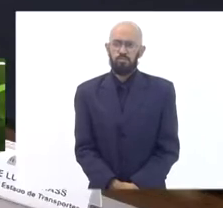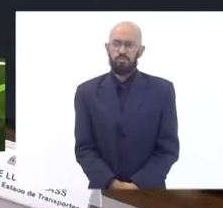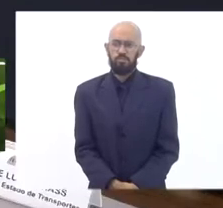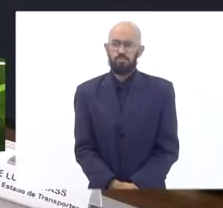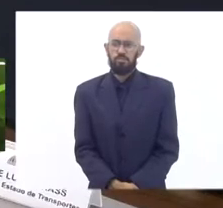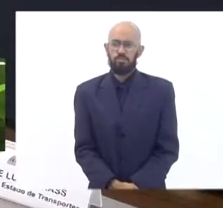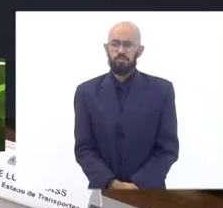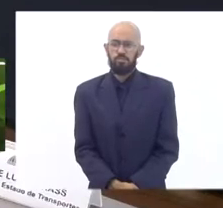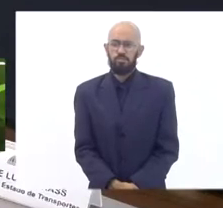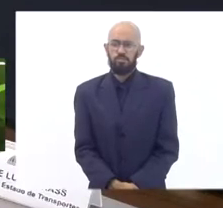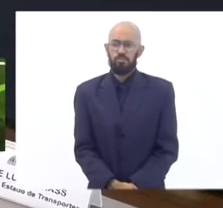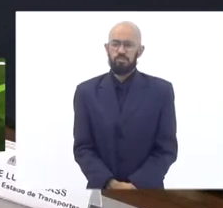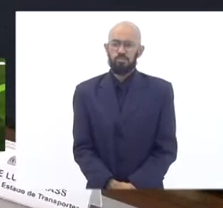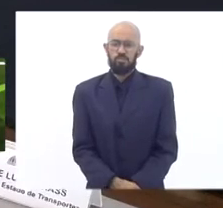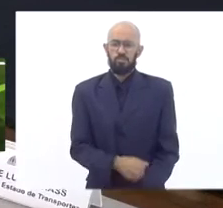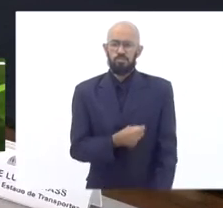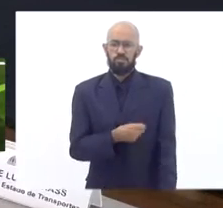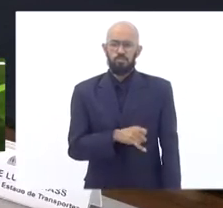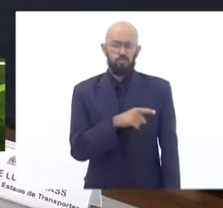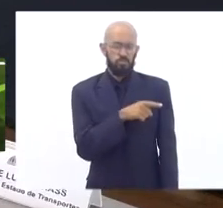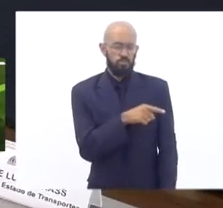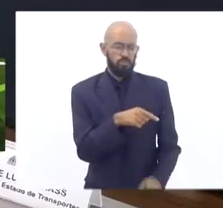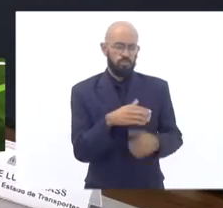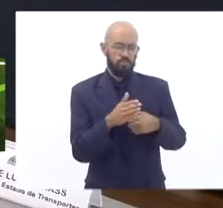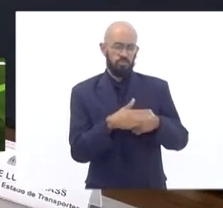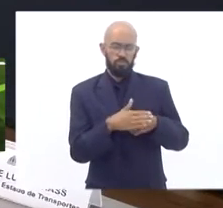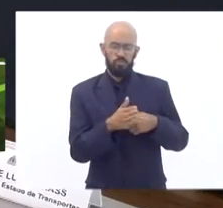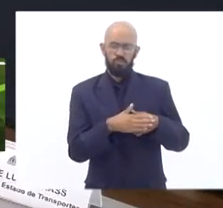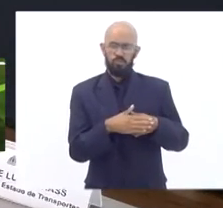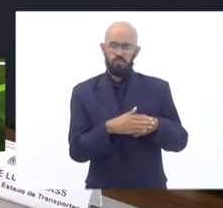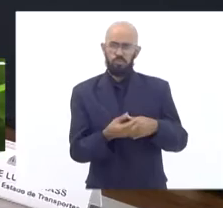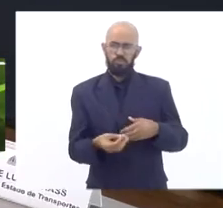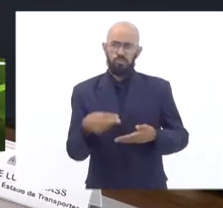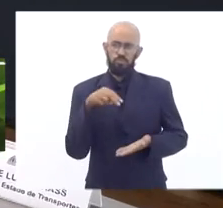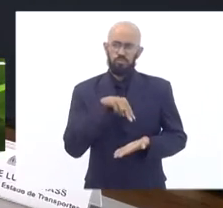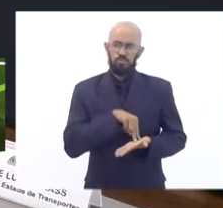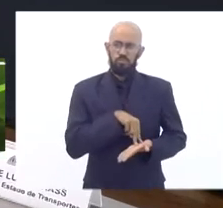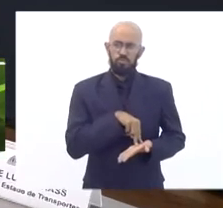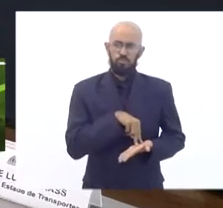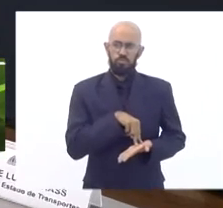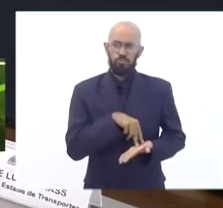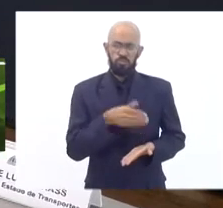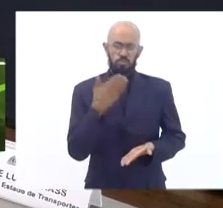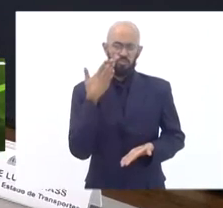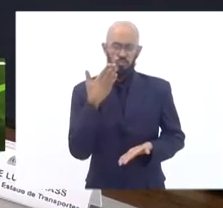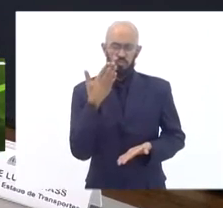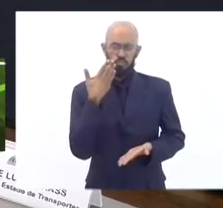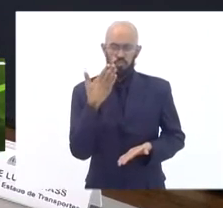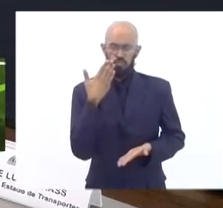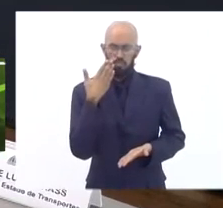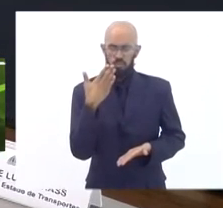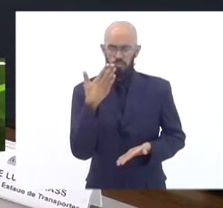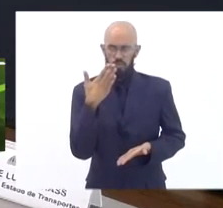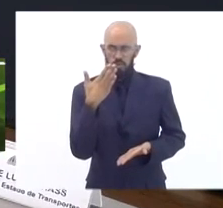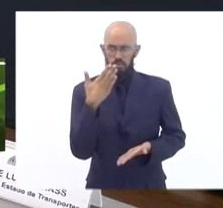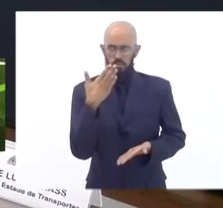seguinte, se o senhor se coloca como suspeito para mediar os